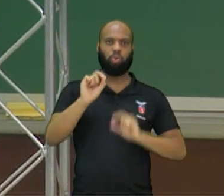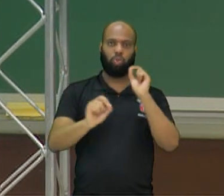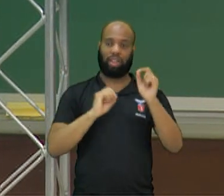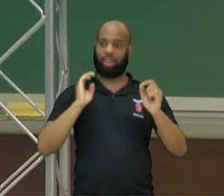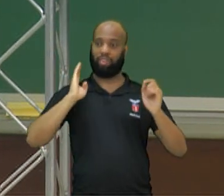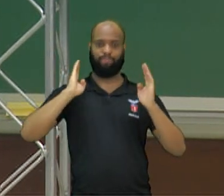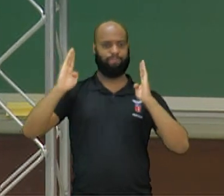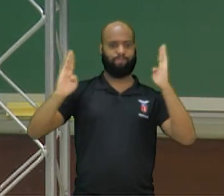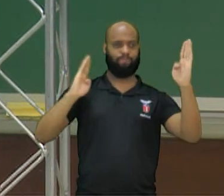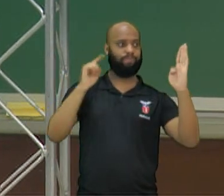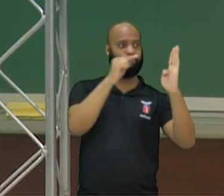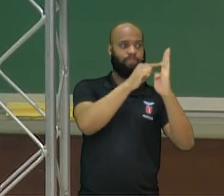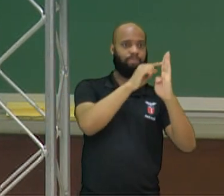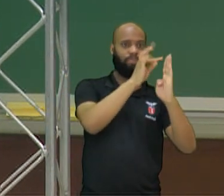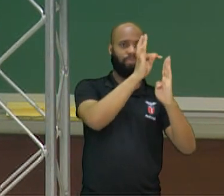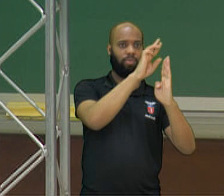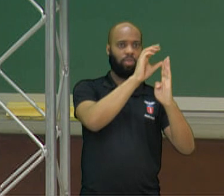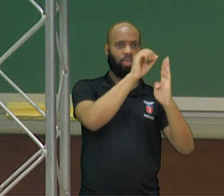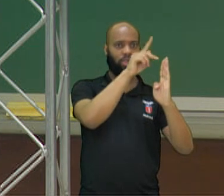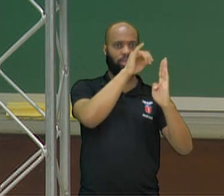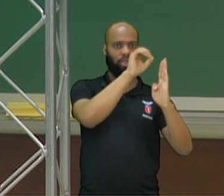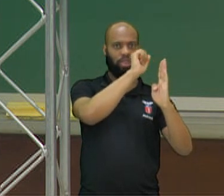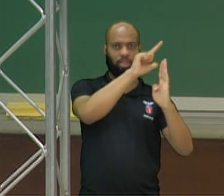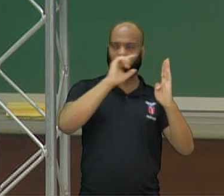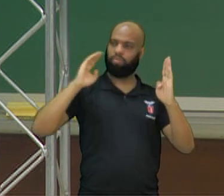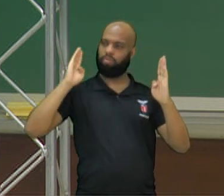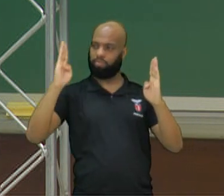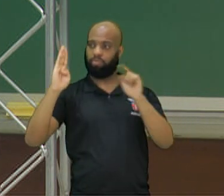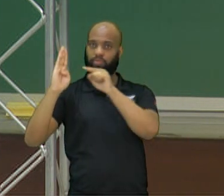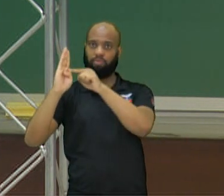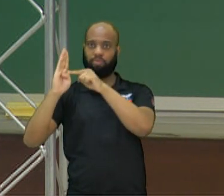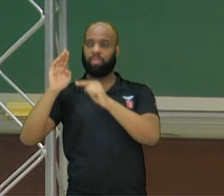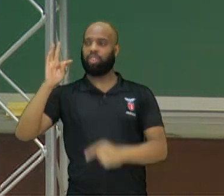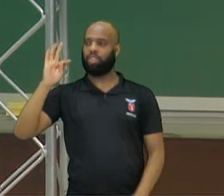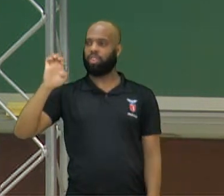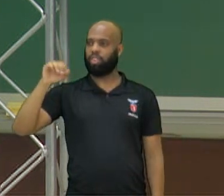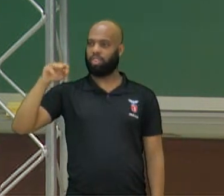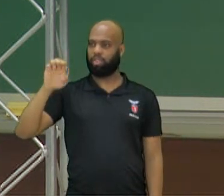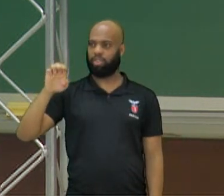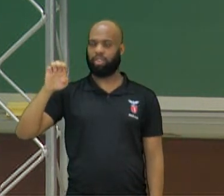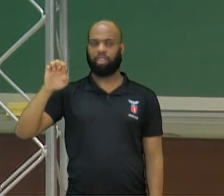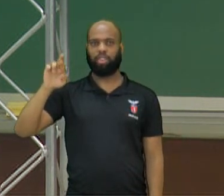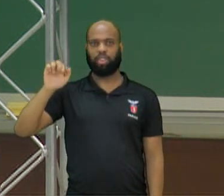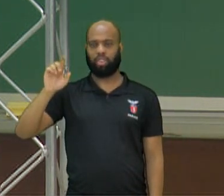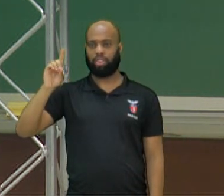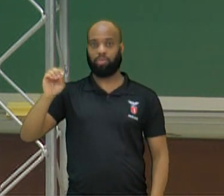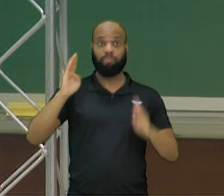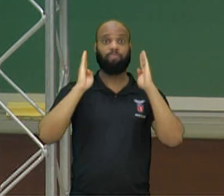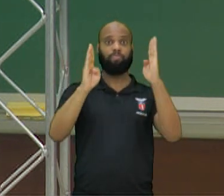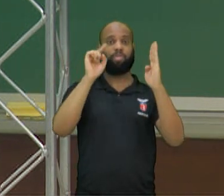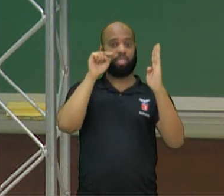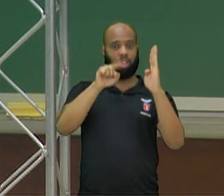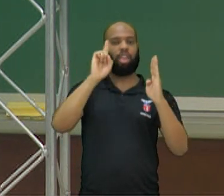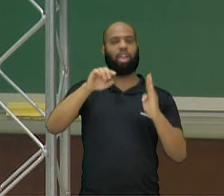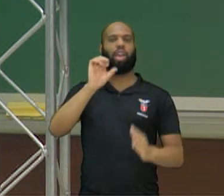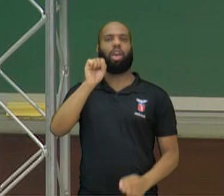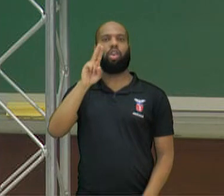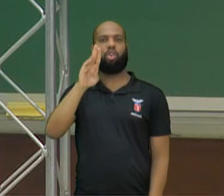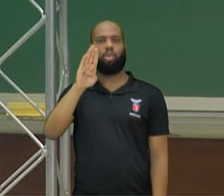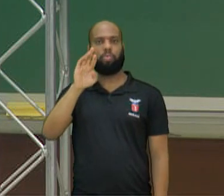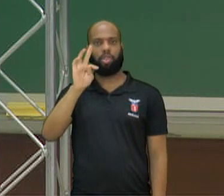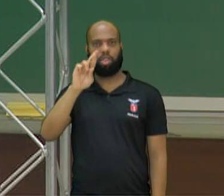o clima tropical e o clima temperado. E esse tipo climático, ele tem uma grande amplitude térmica. Nós vamos